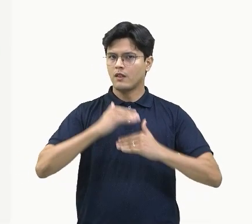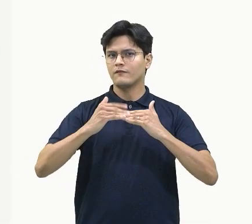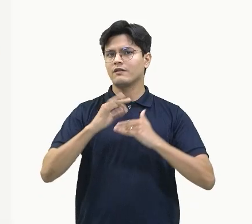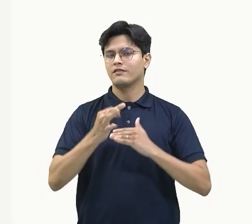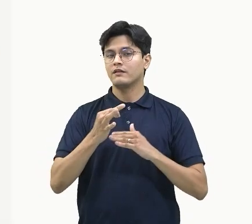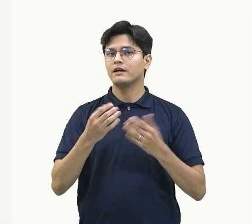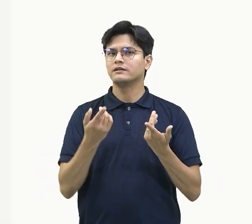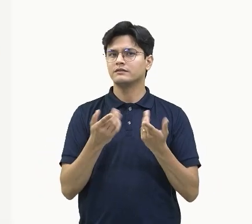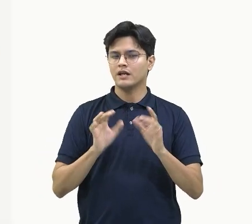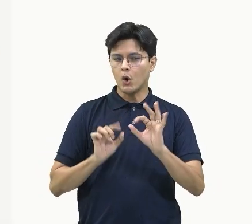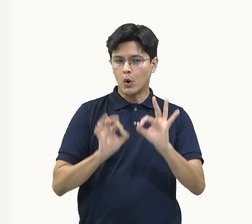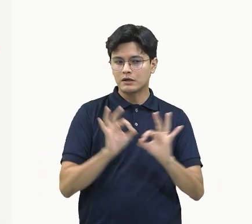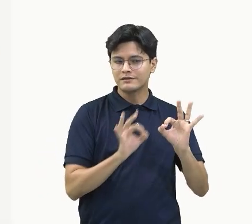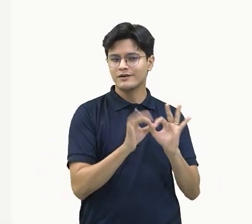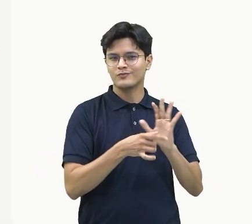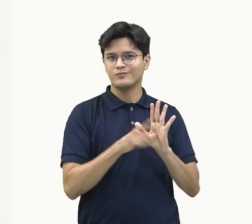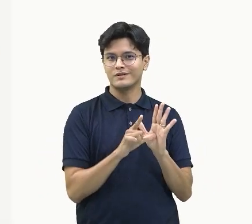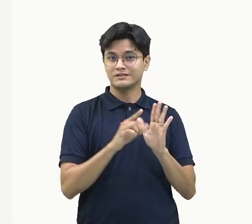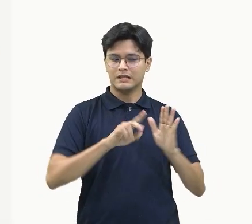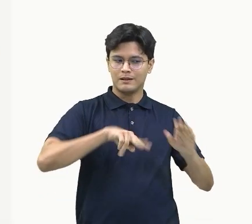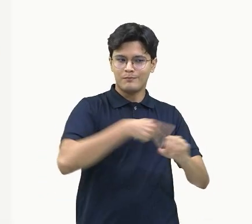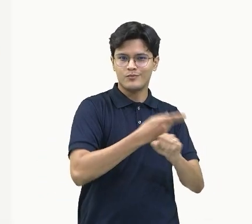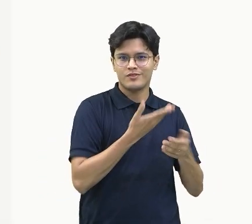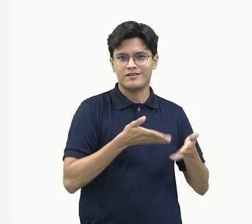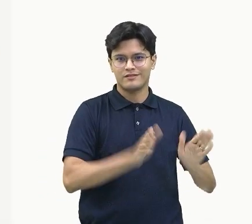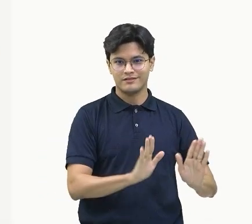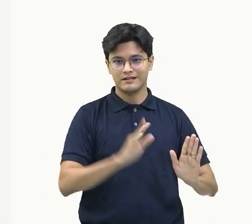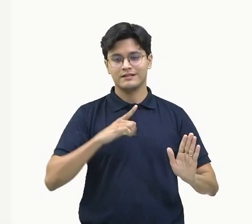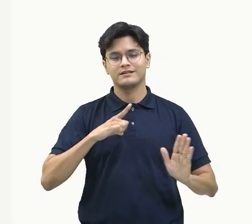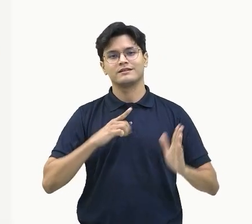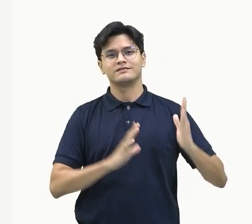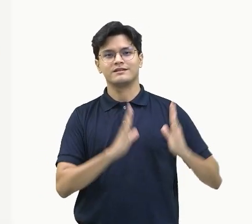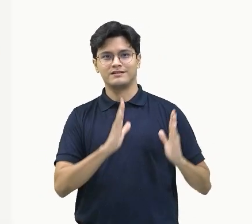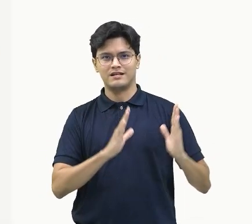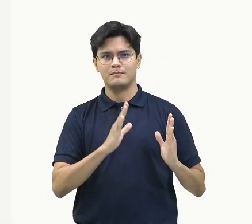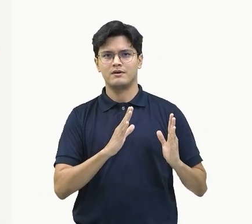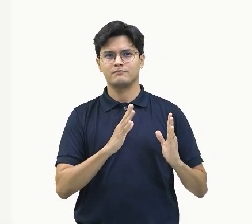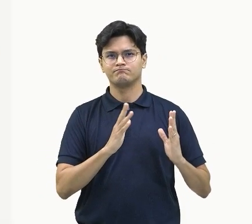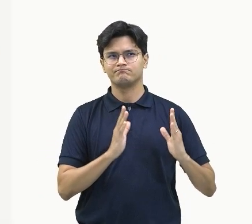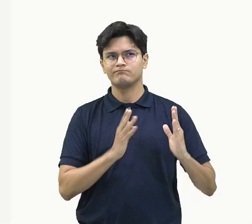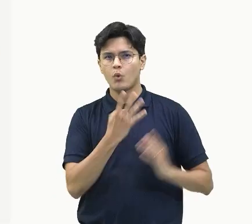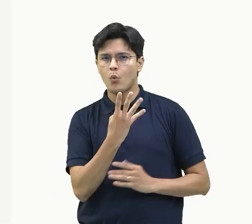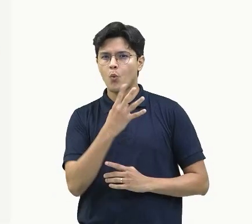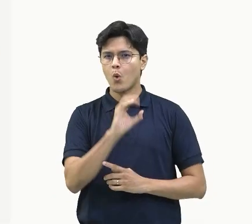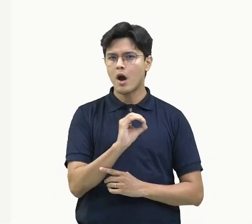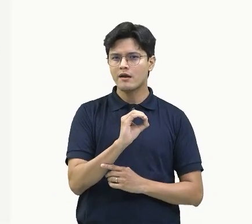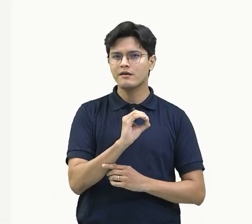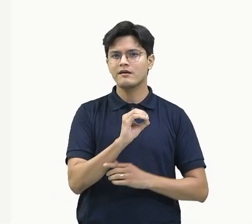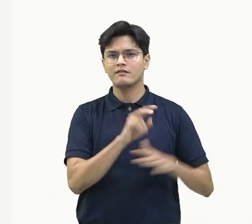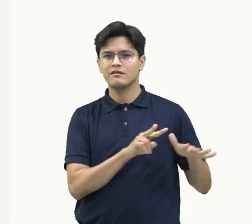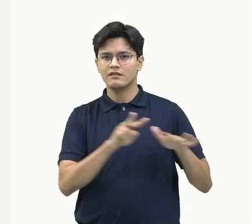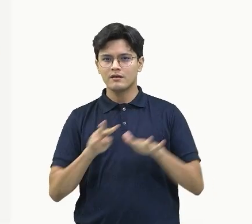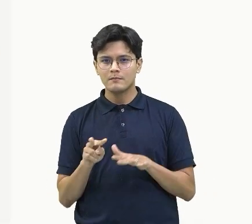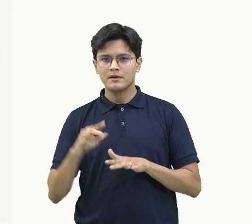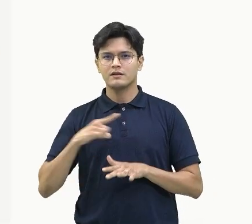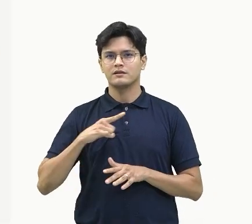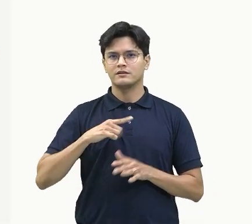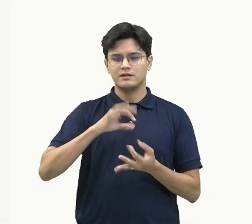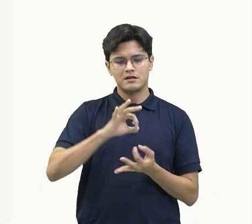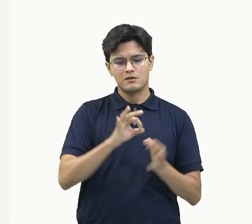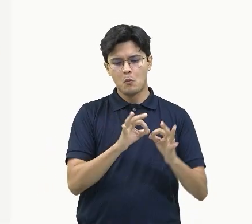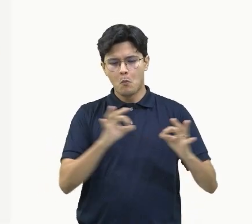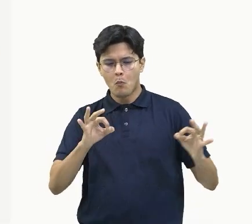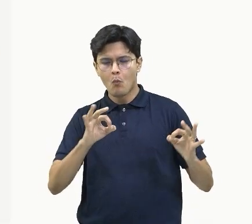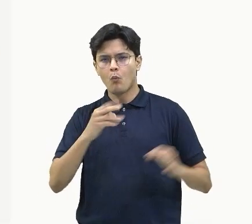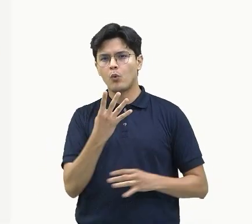etapa aqui, ó, 40 semanas, em que o feto fica pronto para nascer, ele mede cerca de 45 a 50